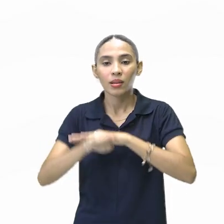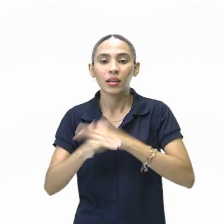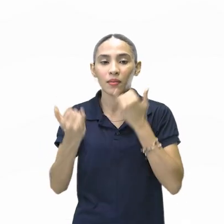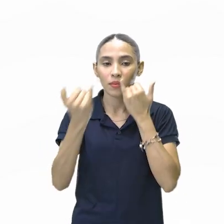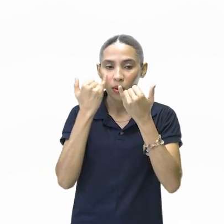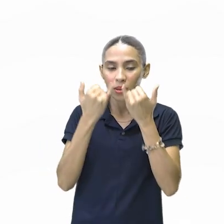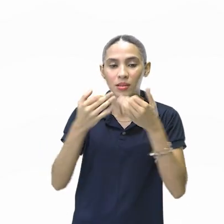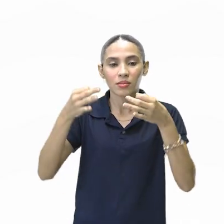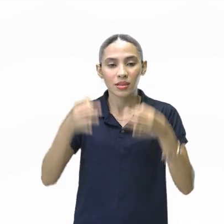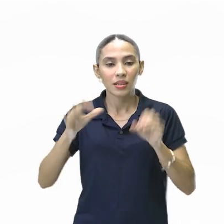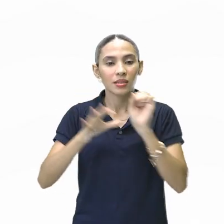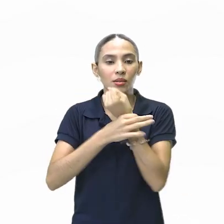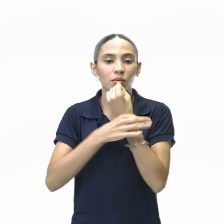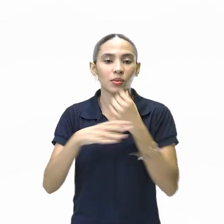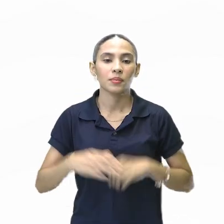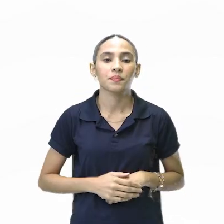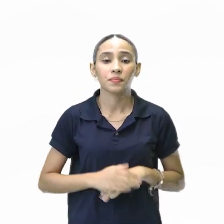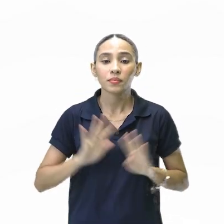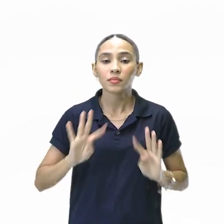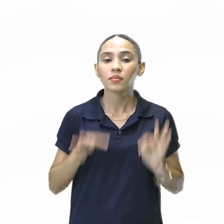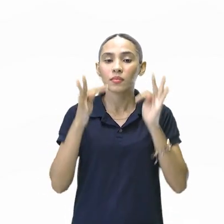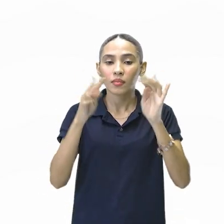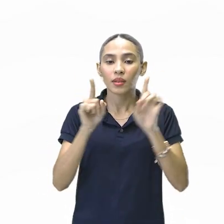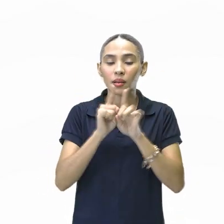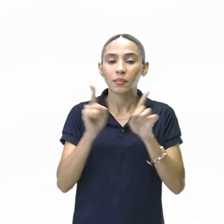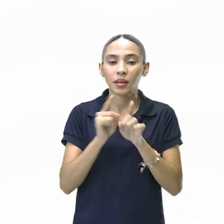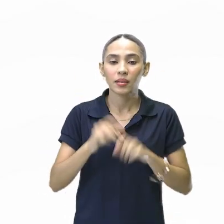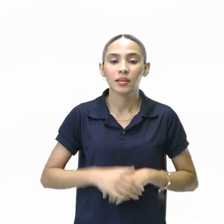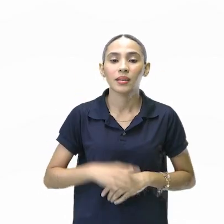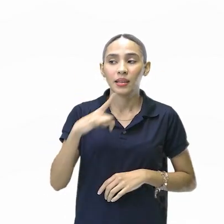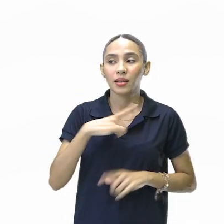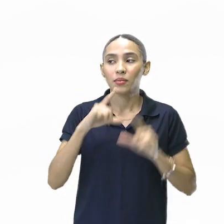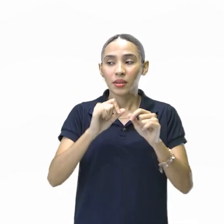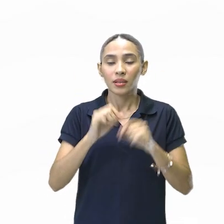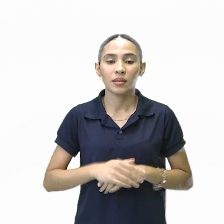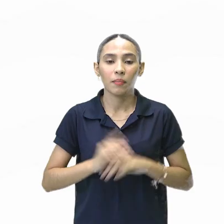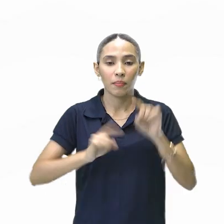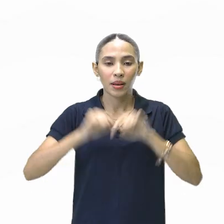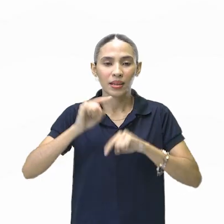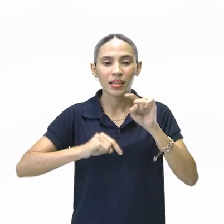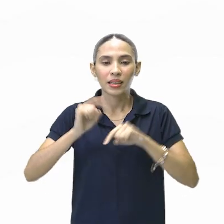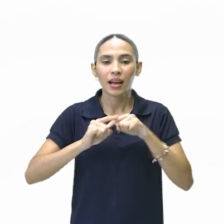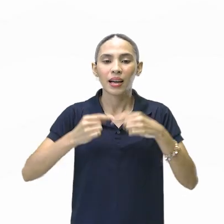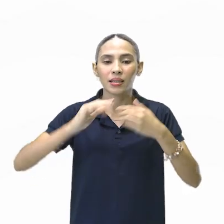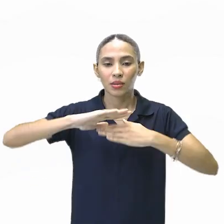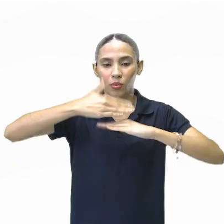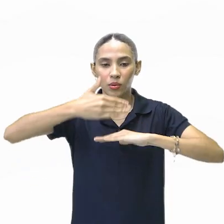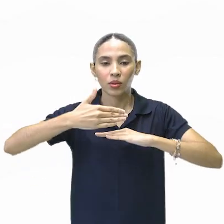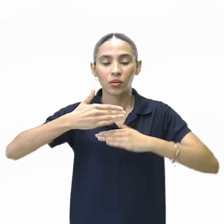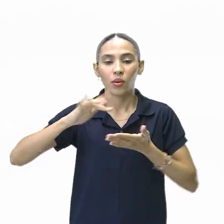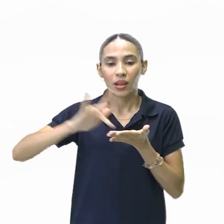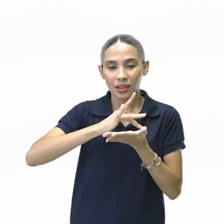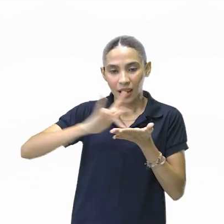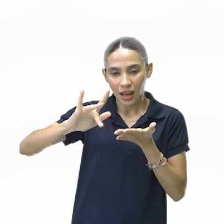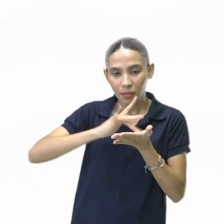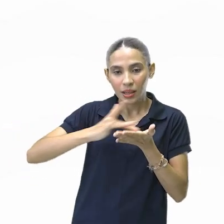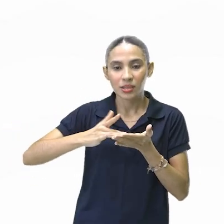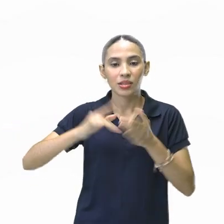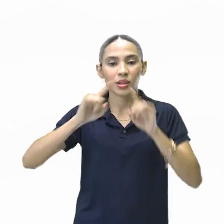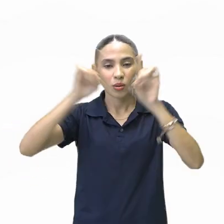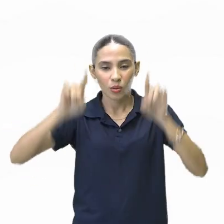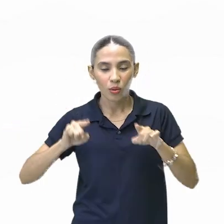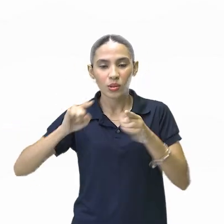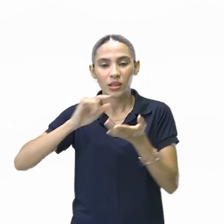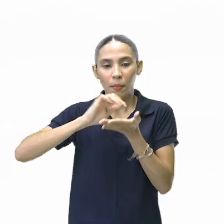forma eficiente. Essas tecnologias incluem dispositivos como computadores, tablets, lousas digitais